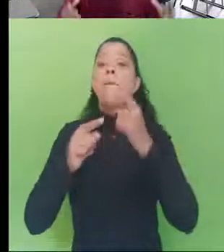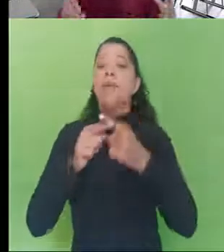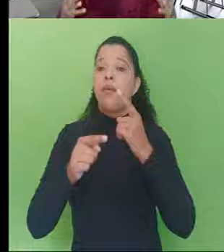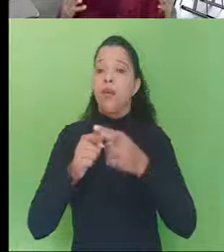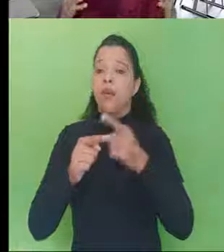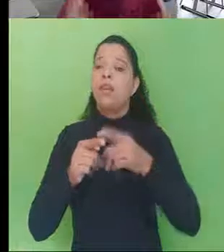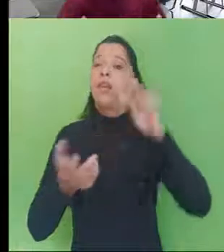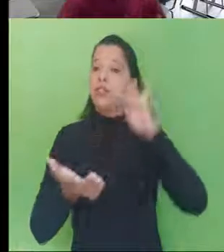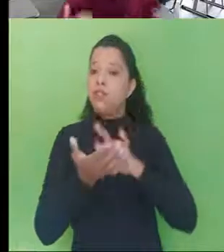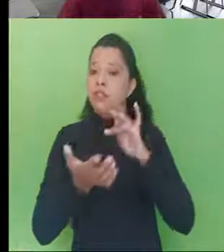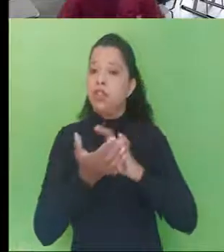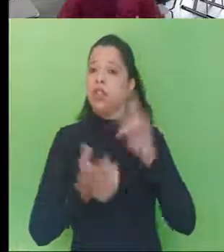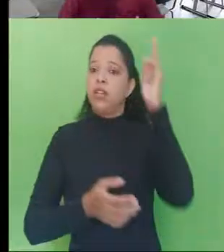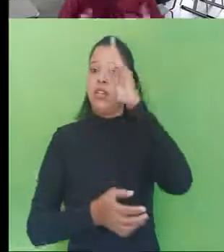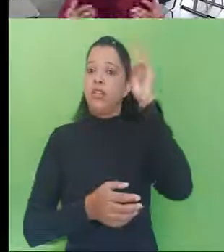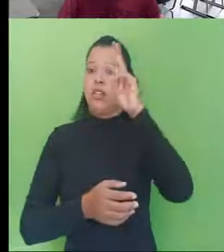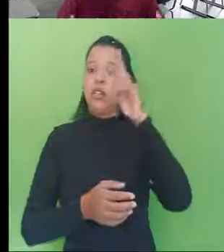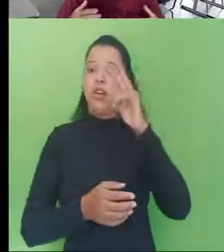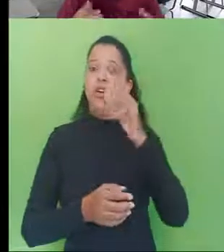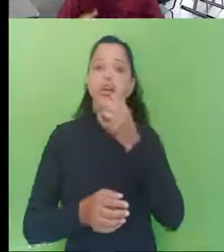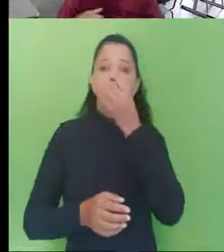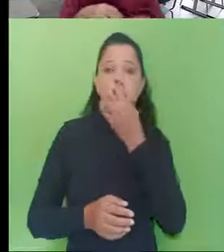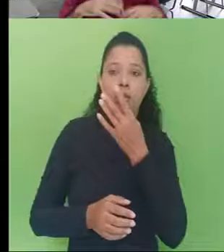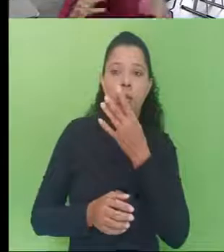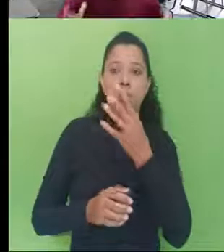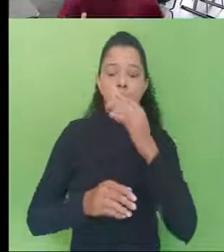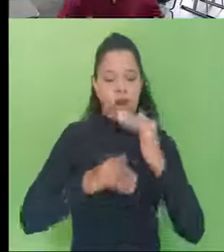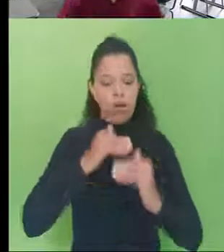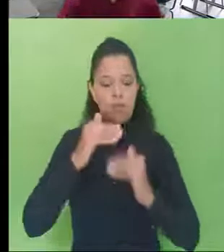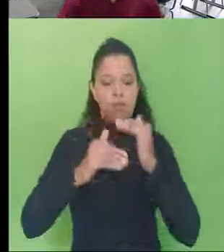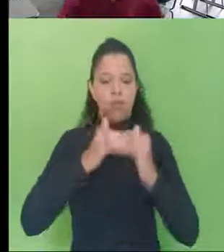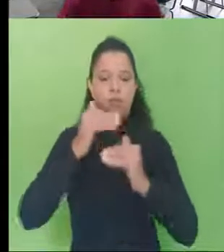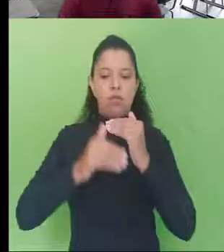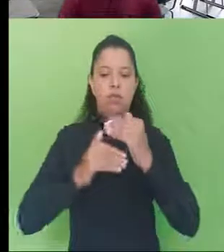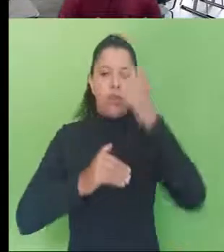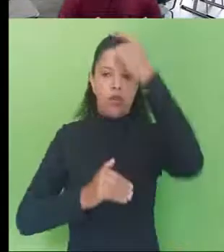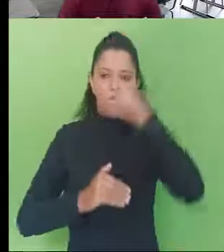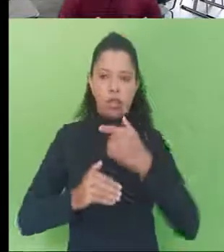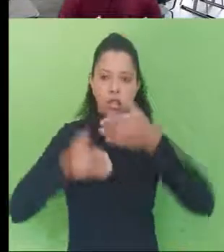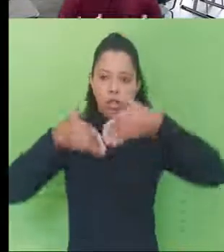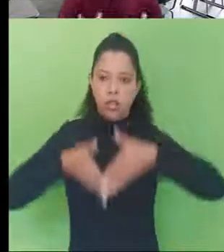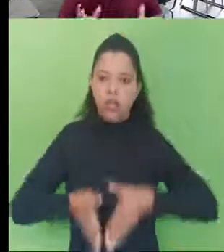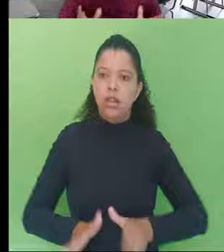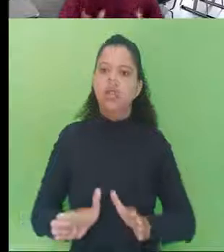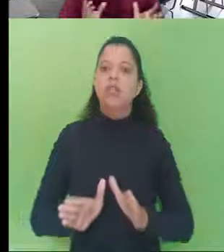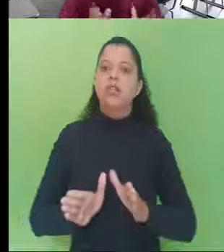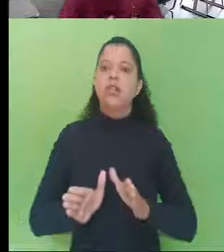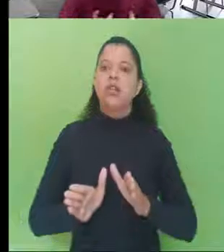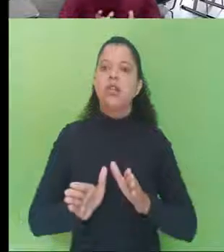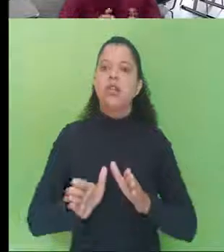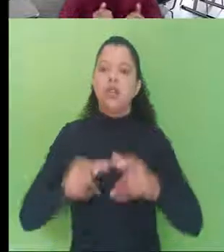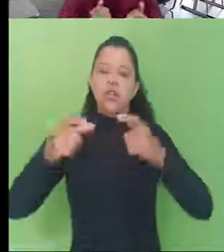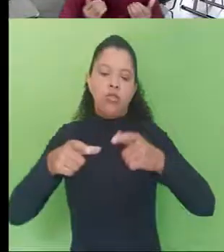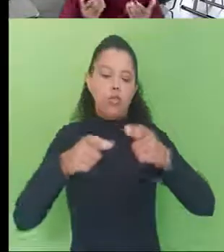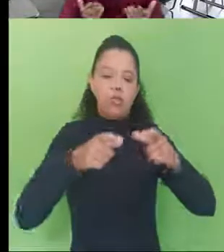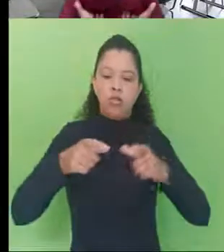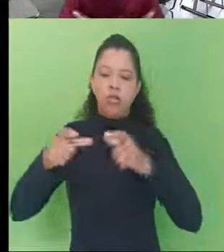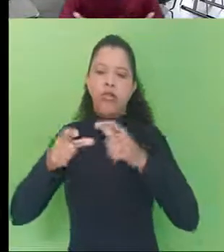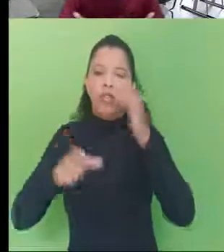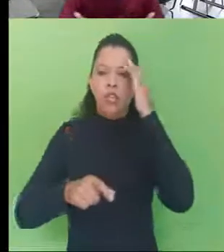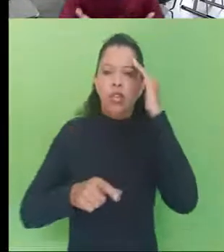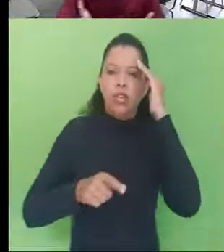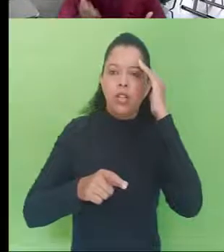para construir a nossa identidade, serve para a gente compreender o mundo. A história serve para